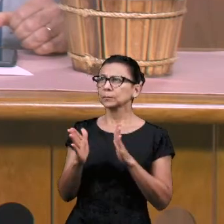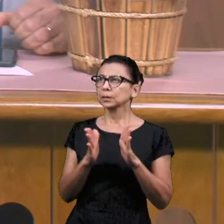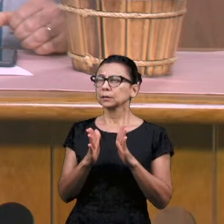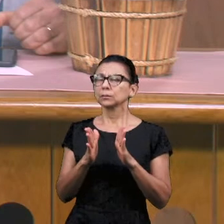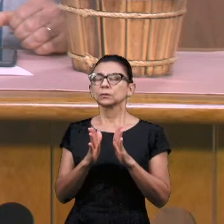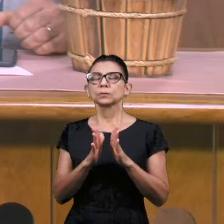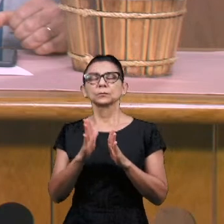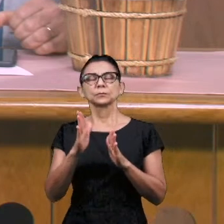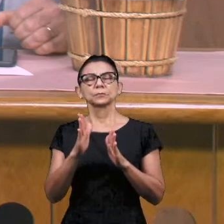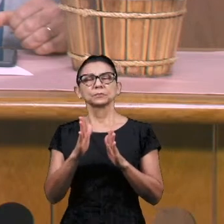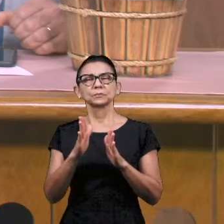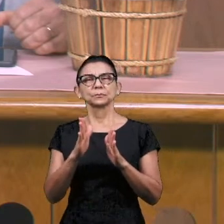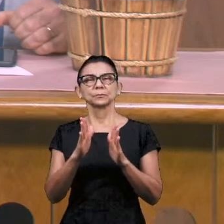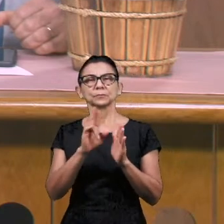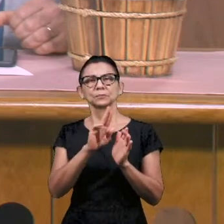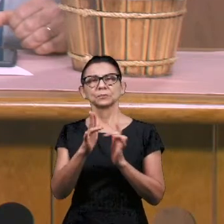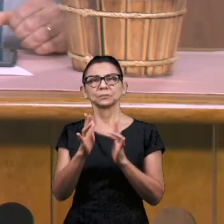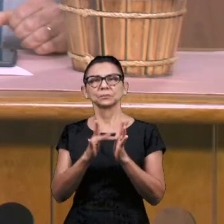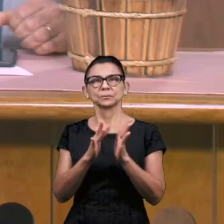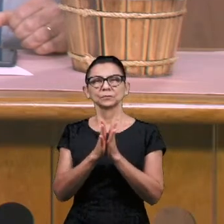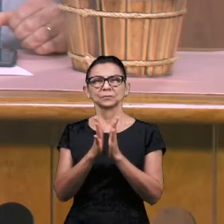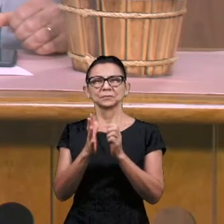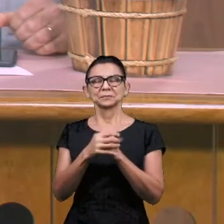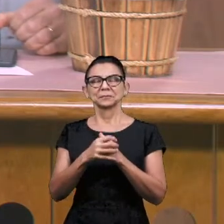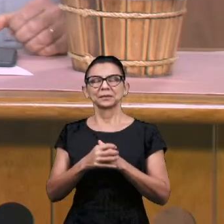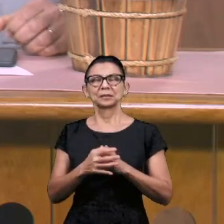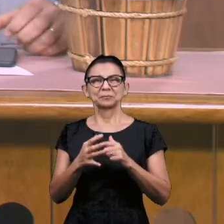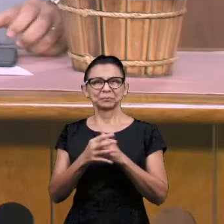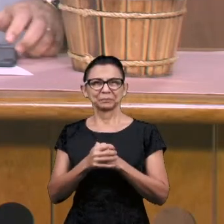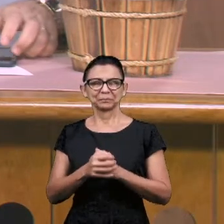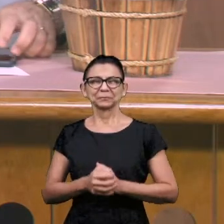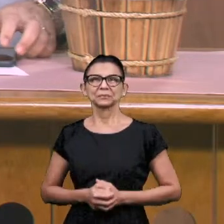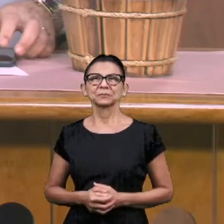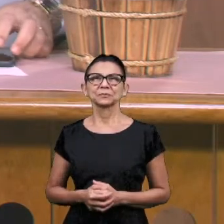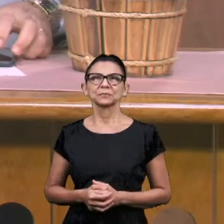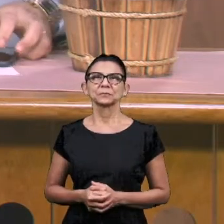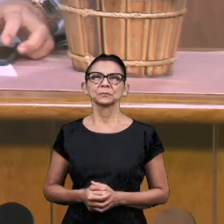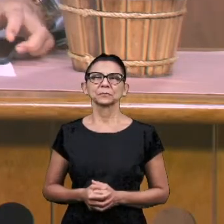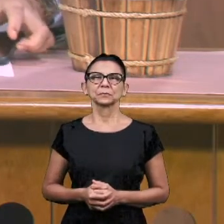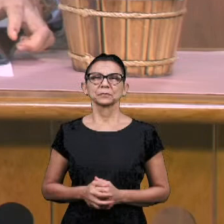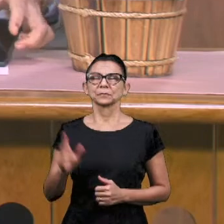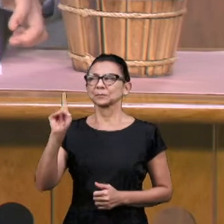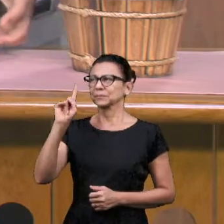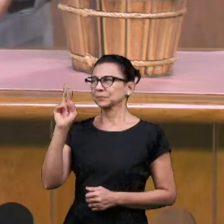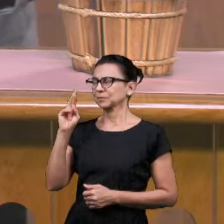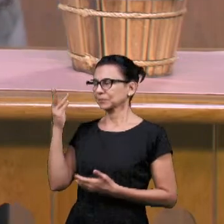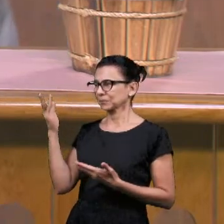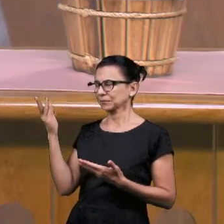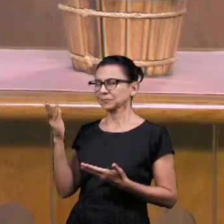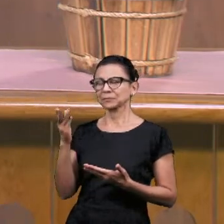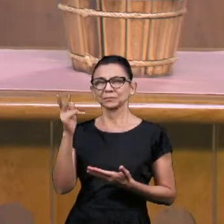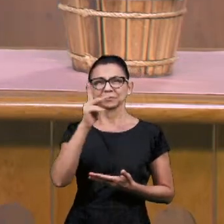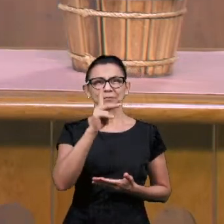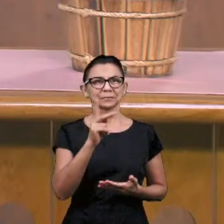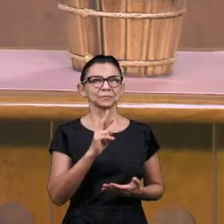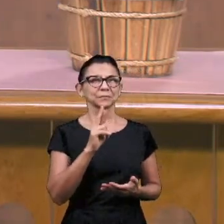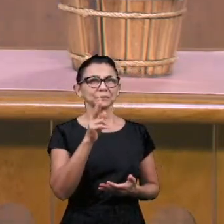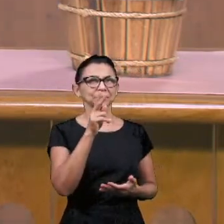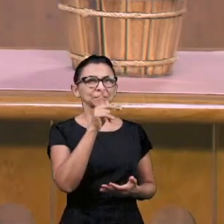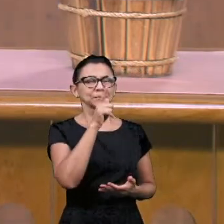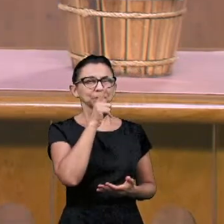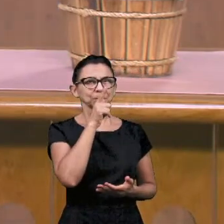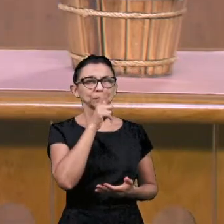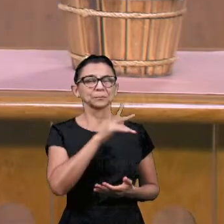assim, em nome do Senhor Jesus. Amém. Amém. Amém. Glória a Deus. Pastor Josias, a paz do Senhor. Amém. Pai do Senhor, pastor Gilson. Nós vamos então